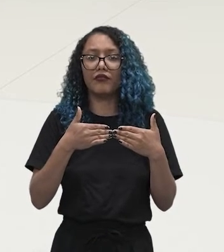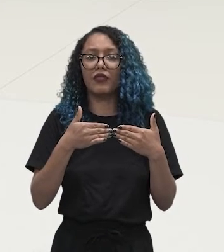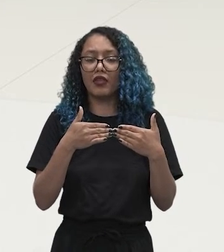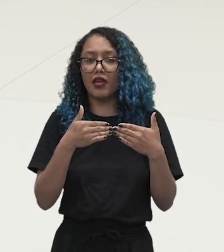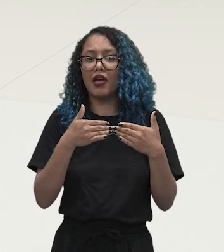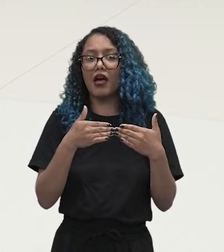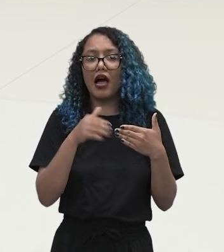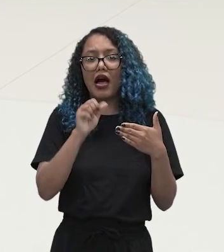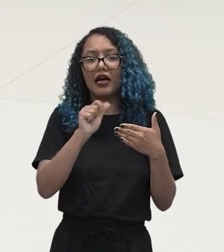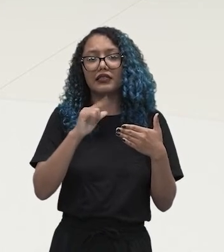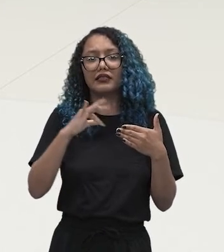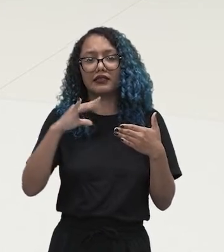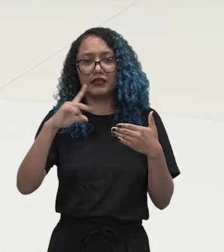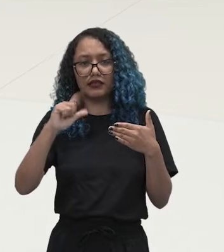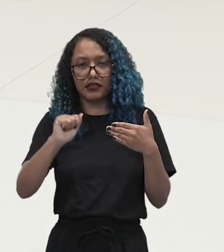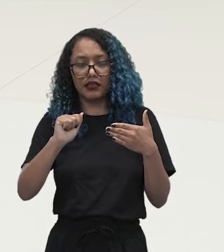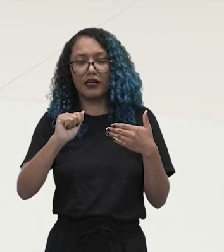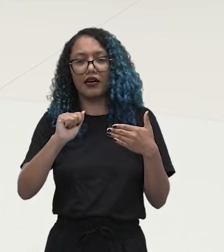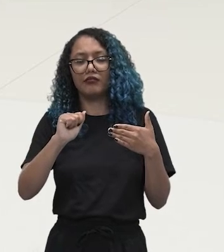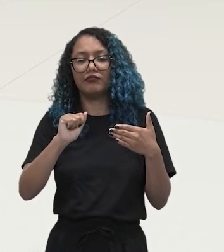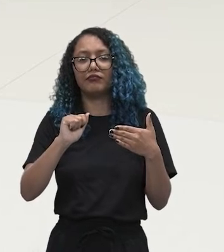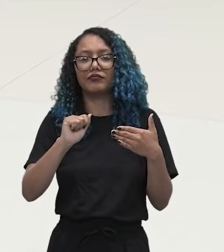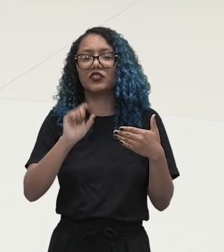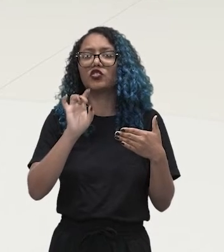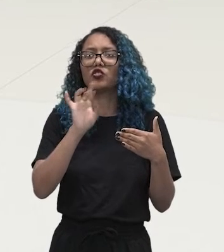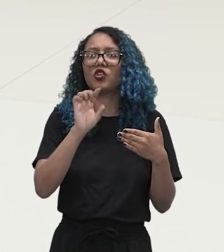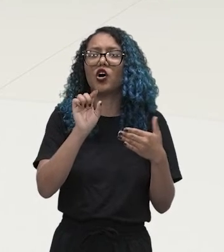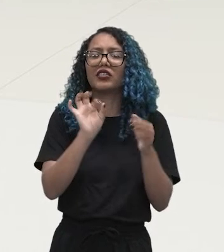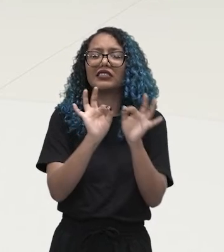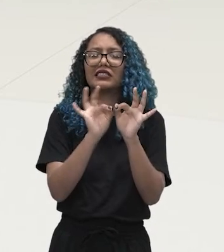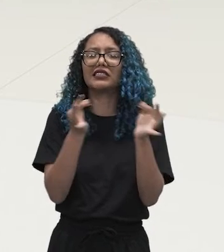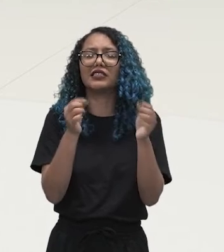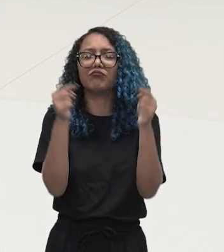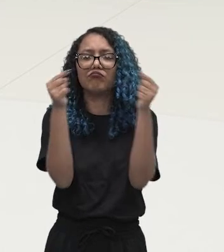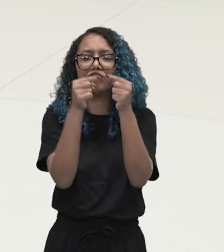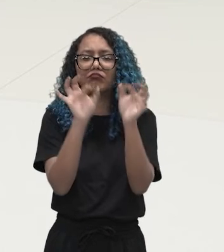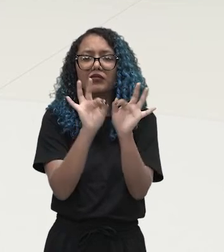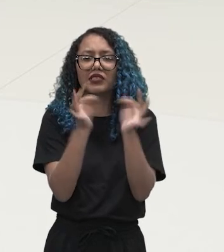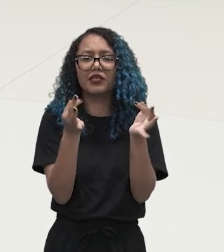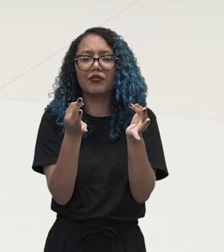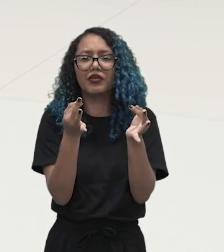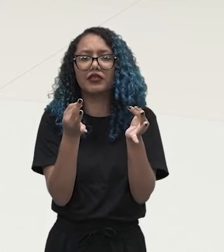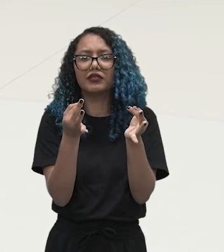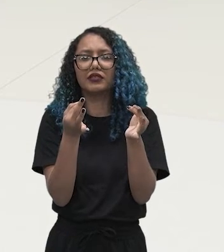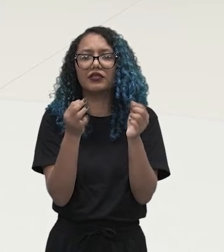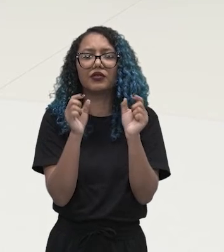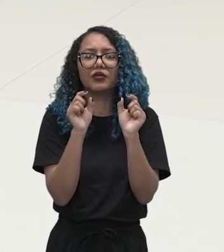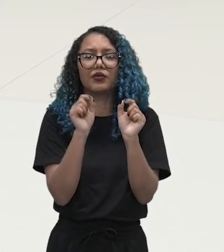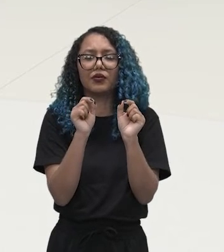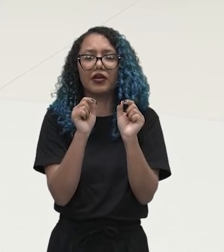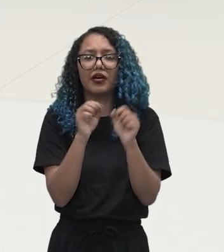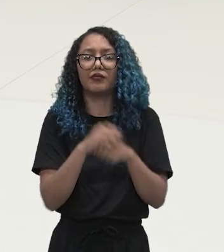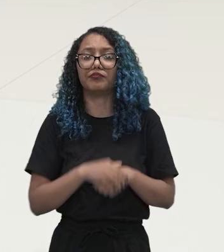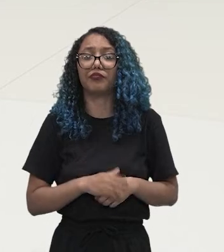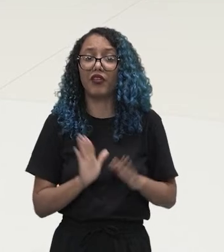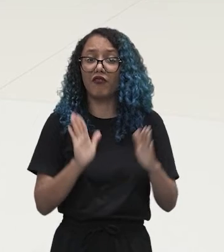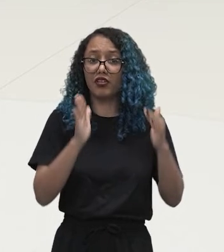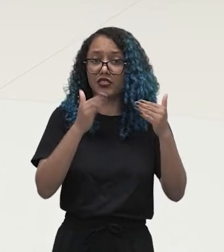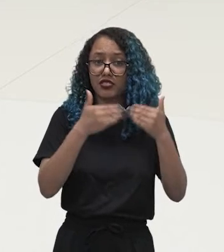formada somente, por exemplo, por ligação simples, ela é uma cadeia fechada,